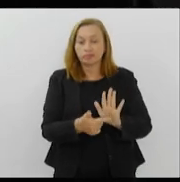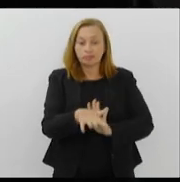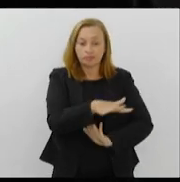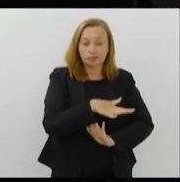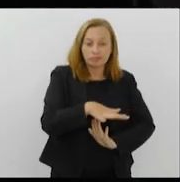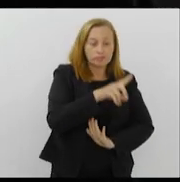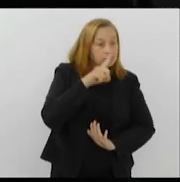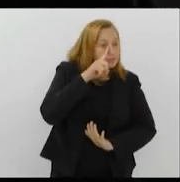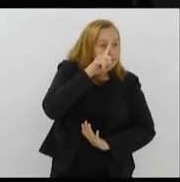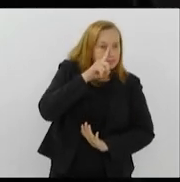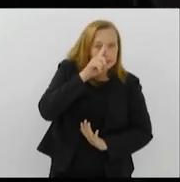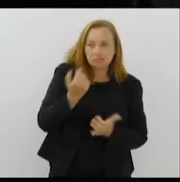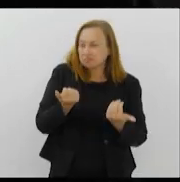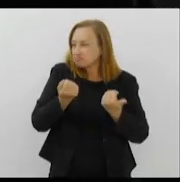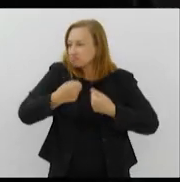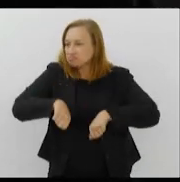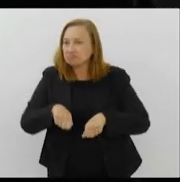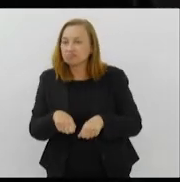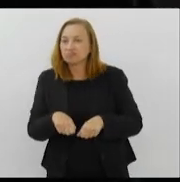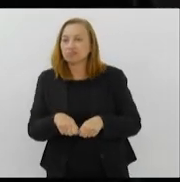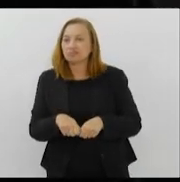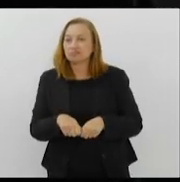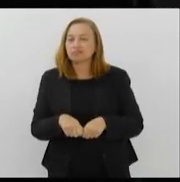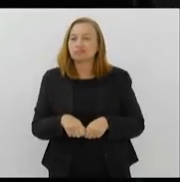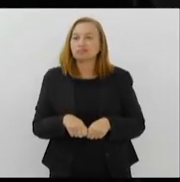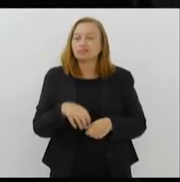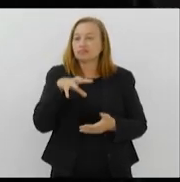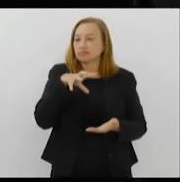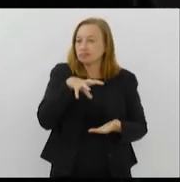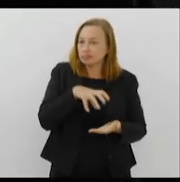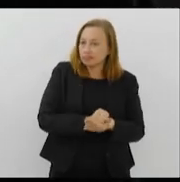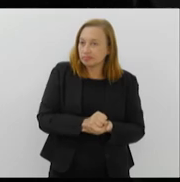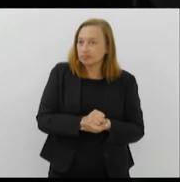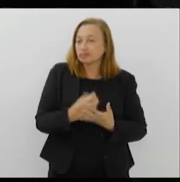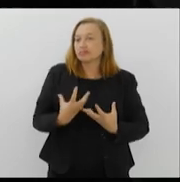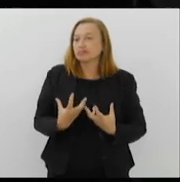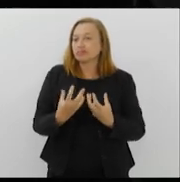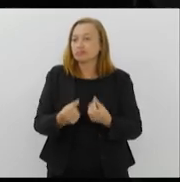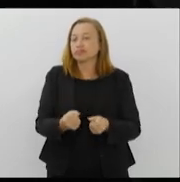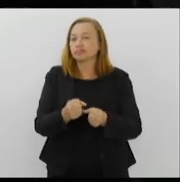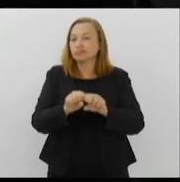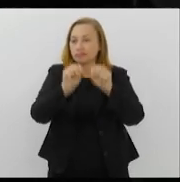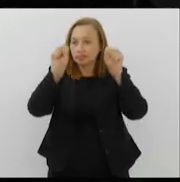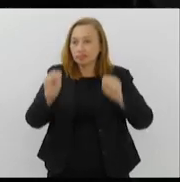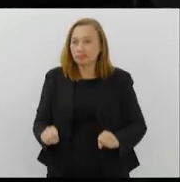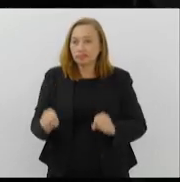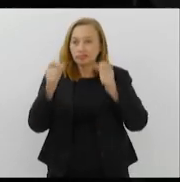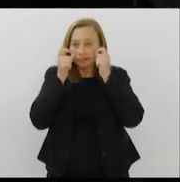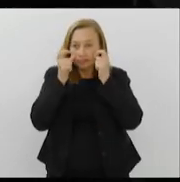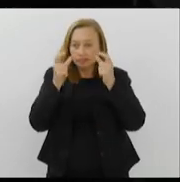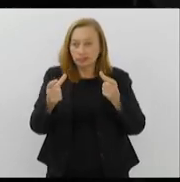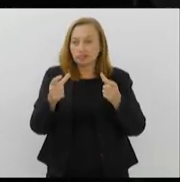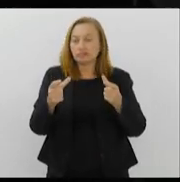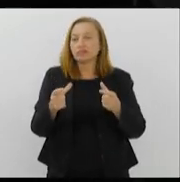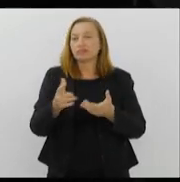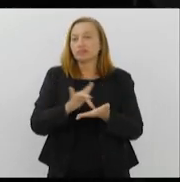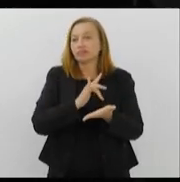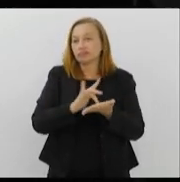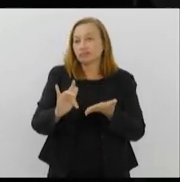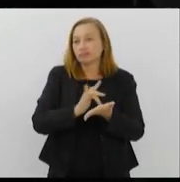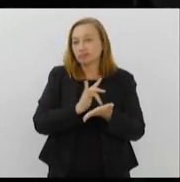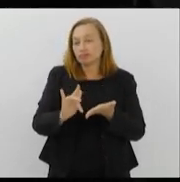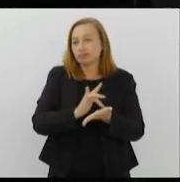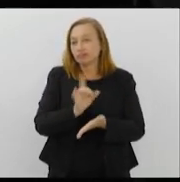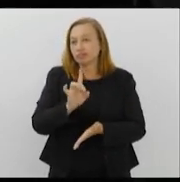é necessário, né, estar cadastrado para receber esse sistema de alerta no celular, que não